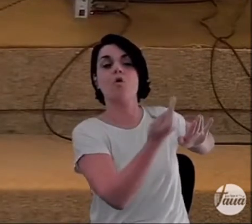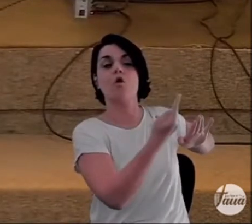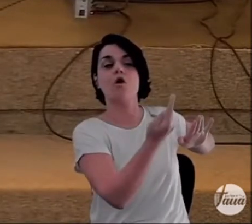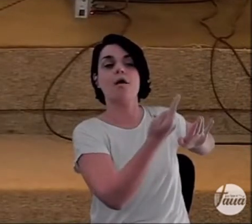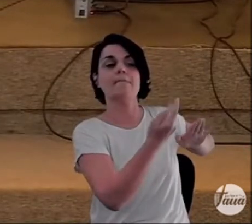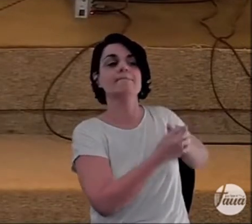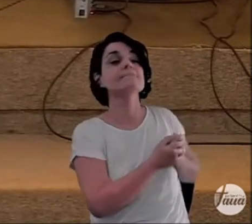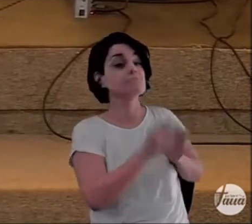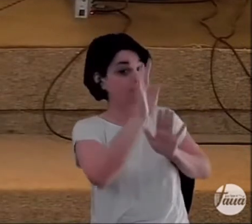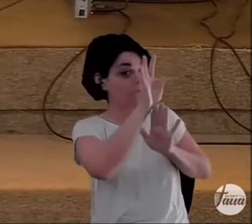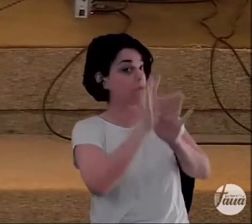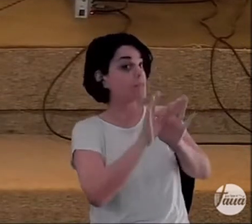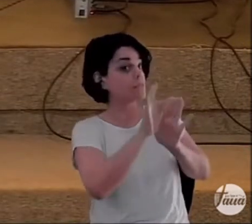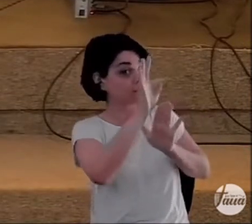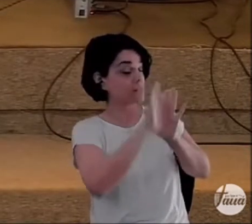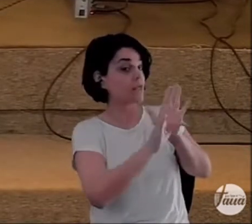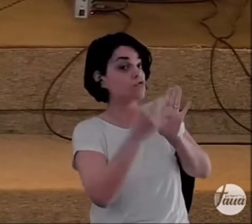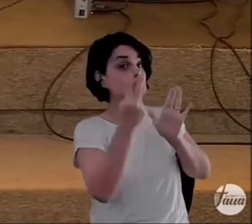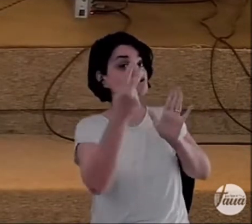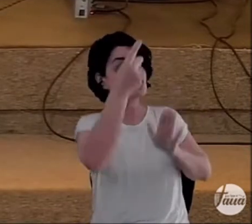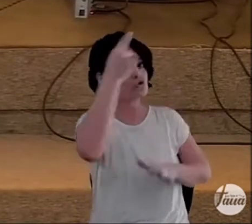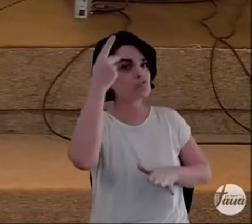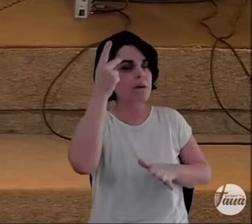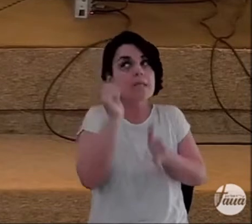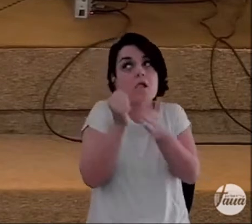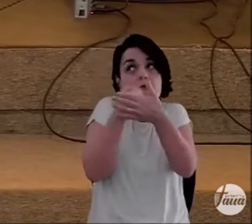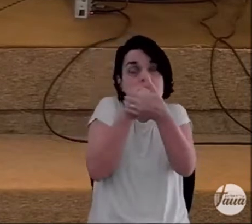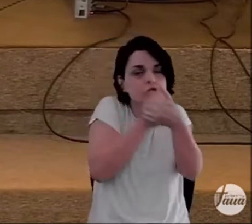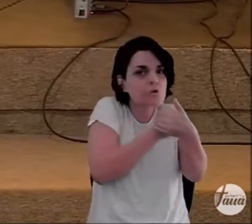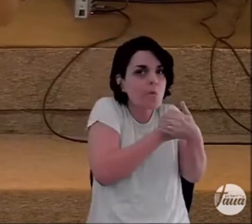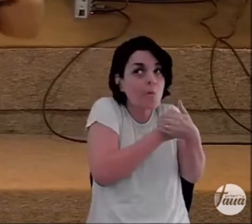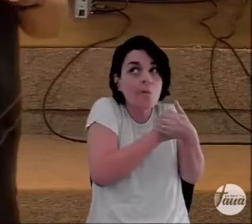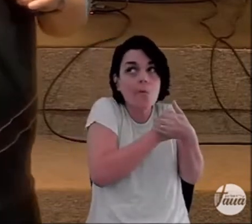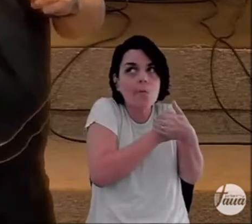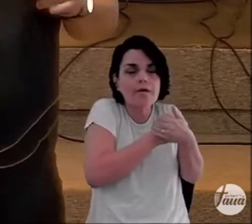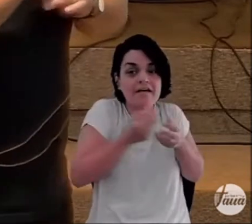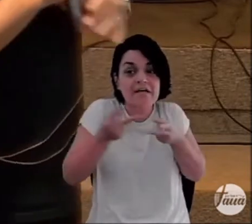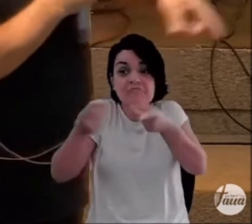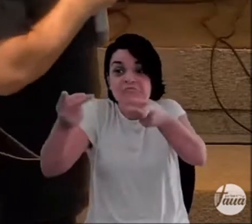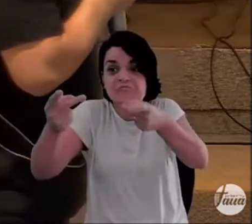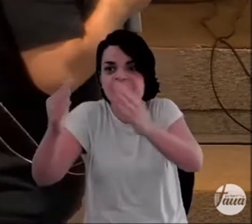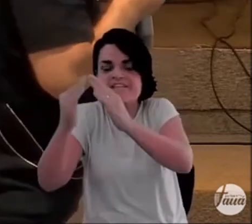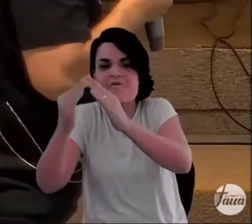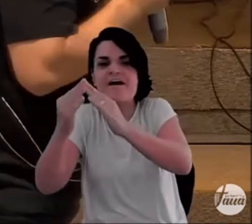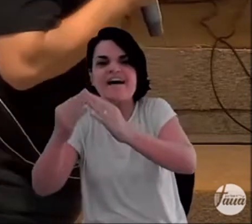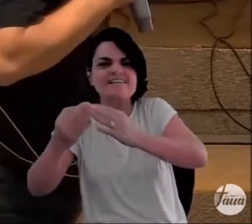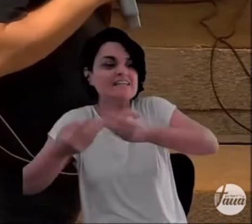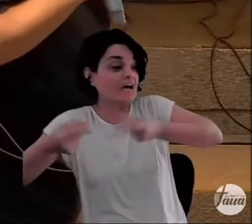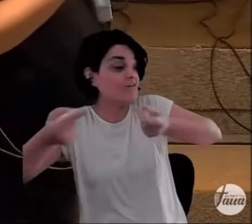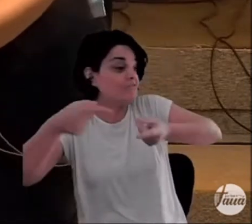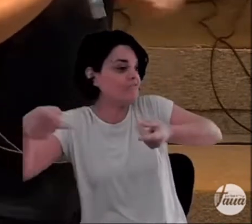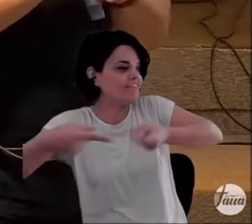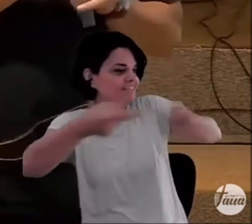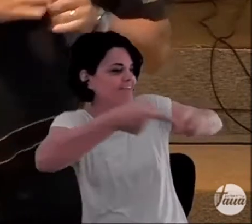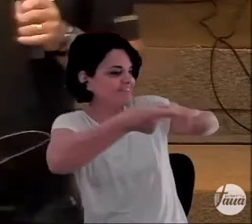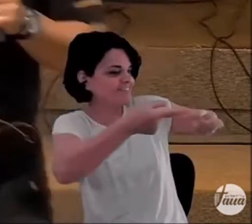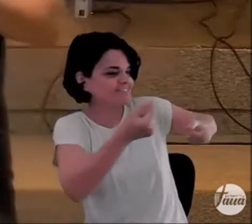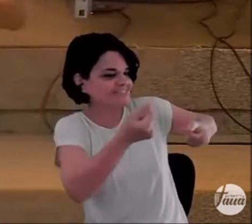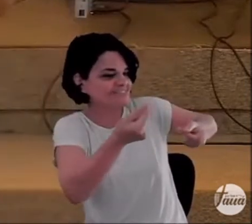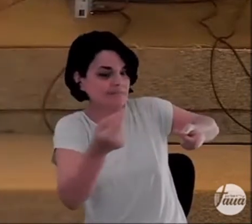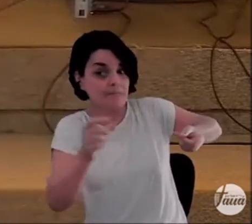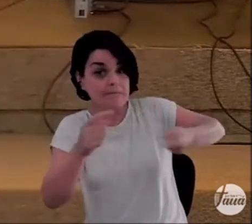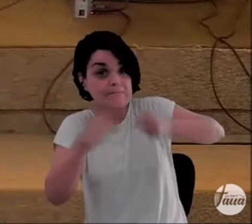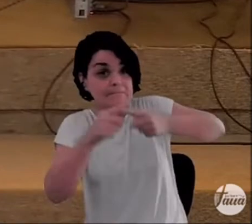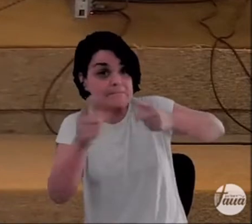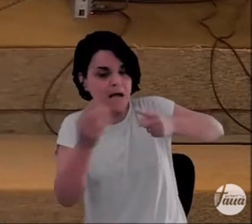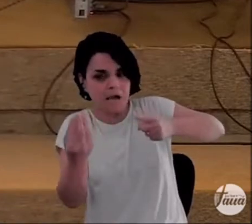esse texto de ver duas pessoas que mentiram ao Espírito Santo, que venderam a sua casa, disseram que venderam outro valor, para ficar com dinheiro